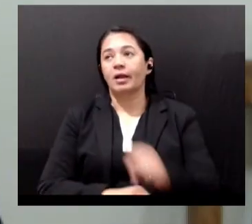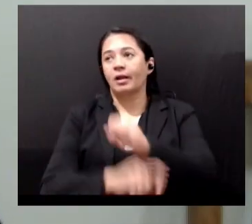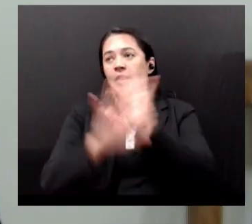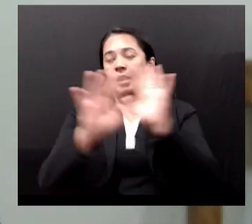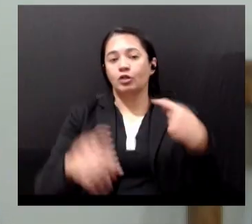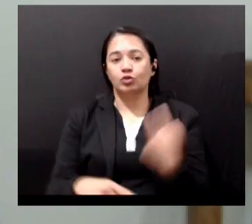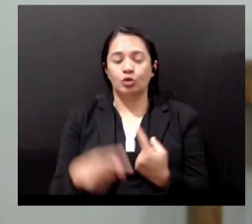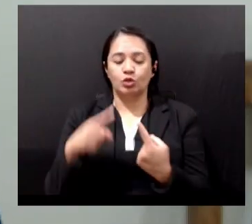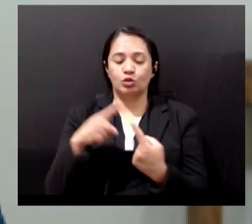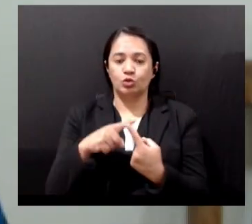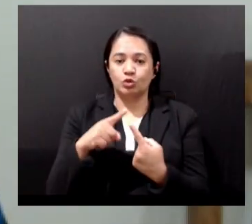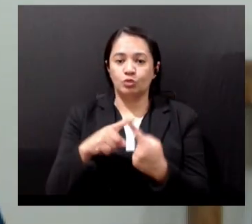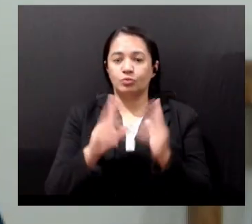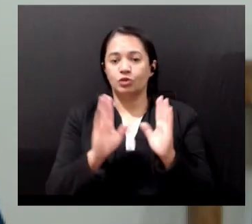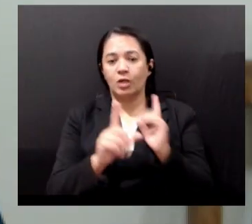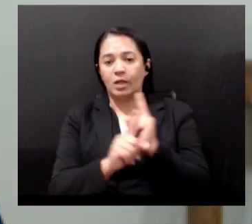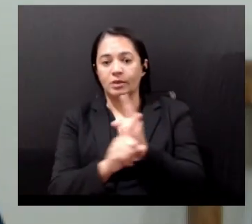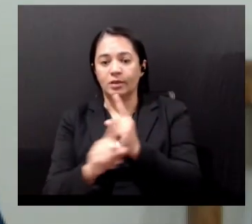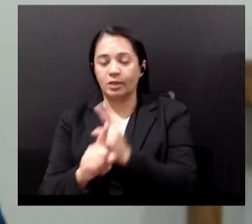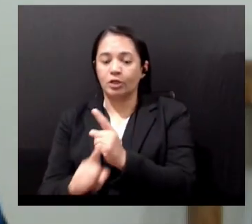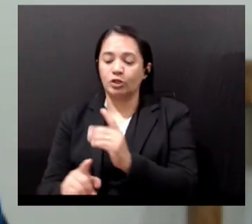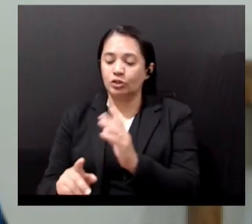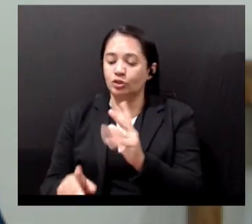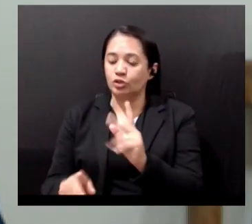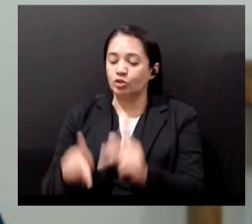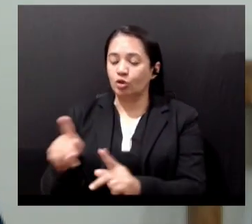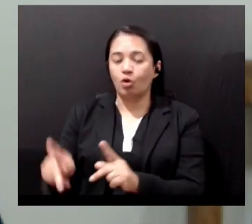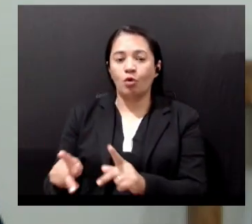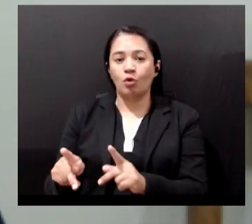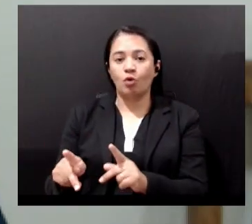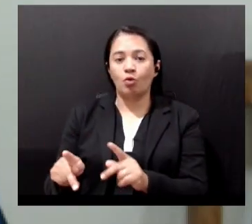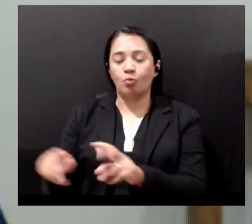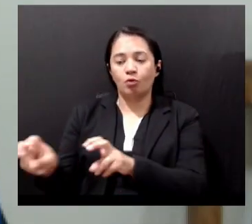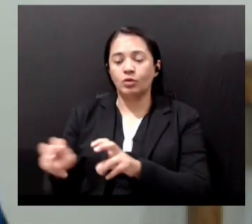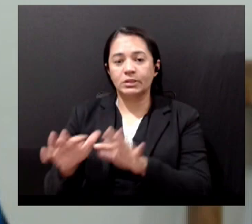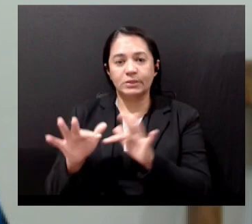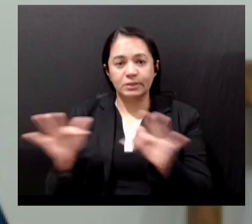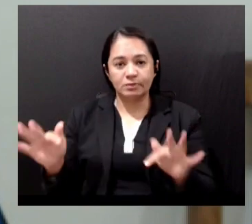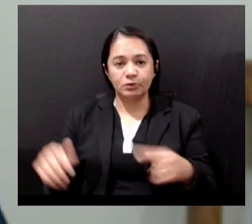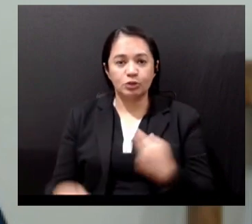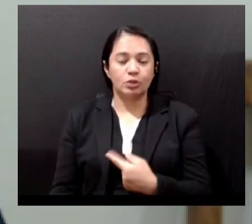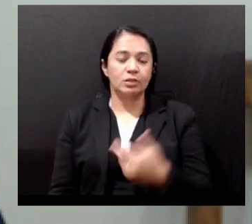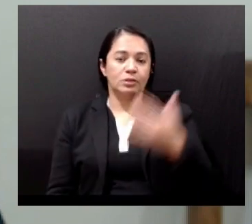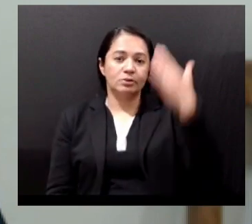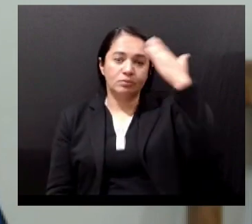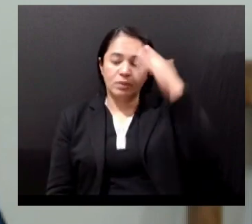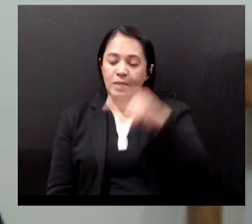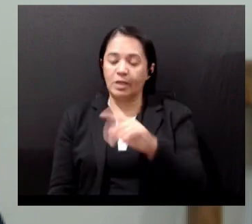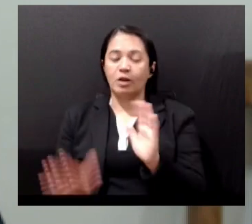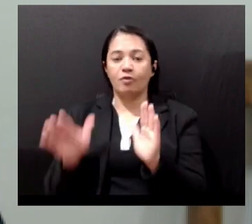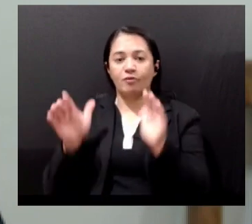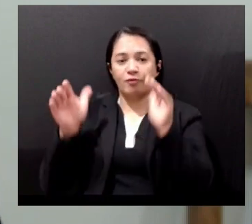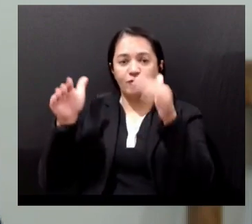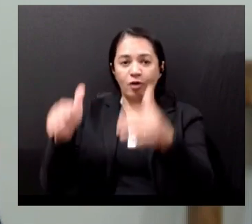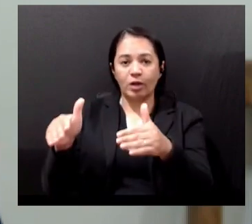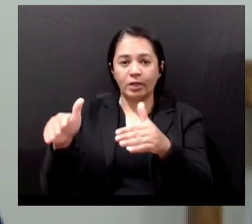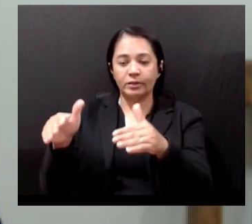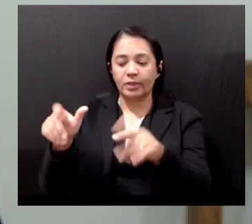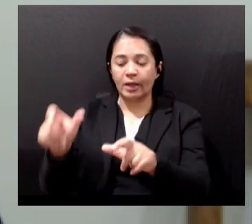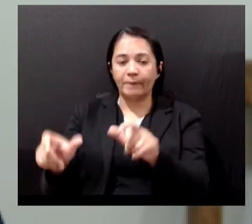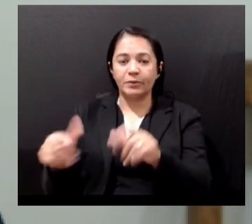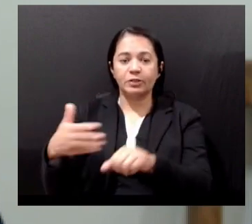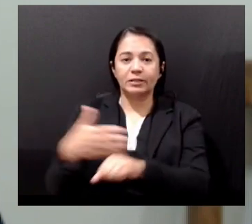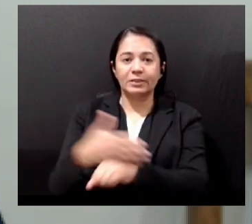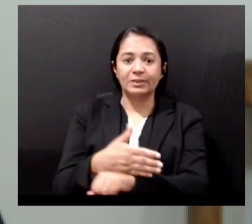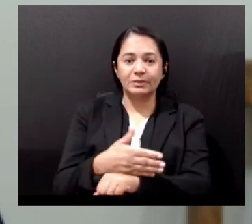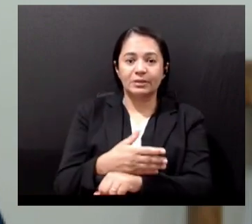nosso modelo, como atende esse público de pequeno e médio produtor, nós consideramos que ele foi voltado para aqueles que não